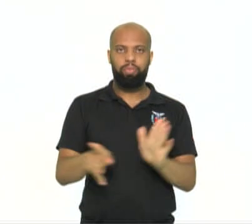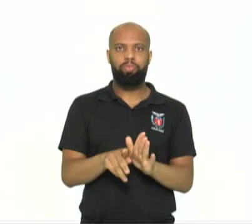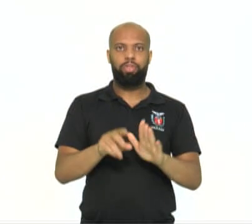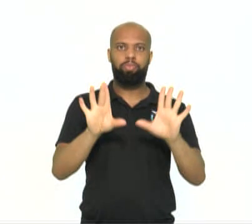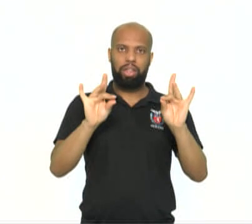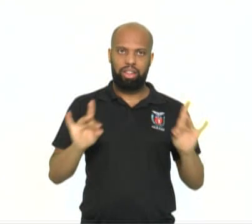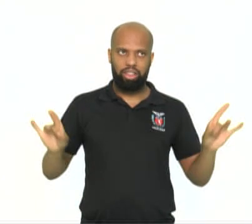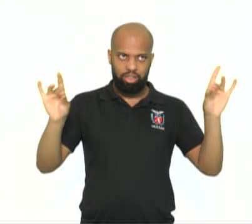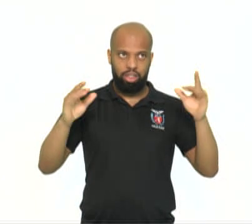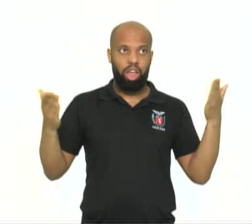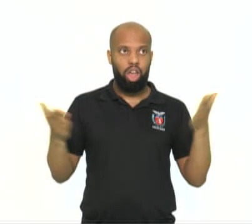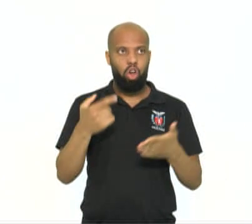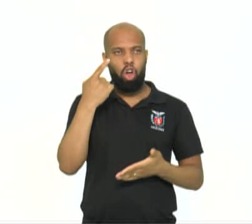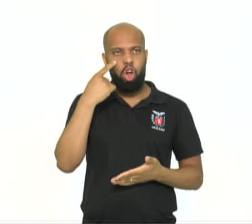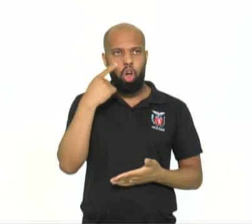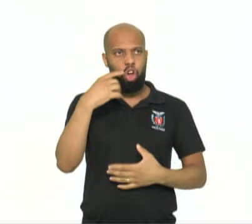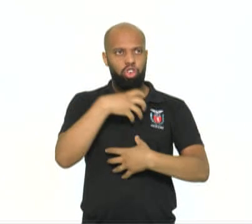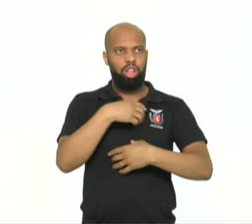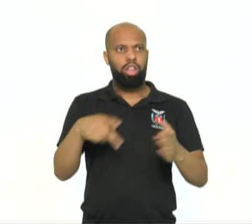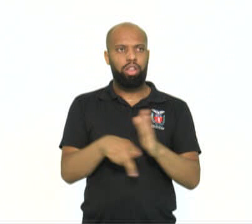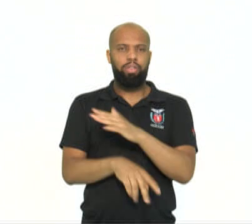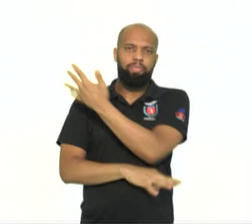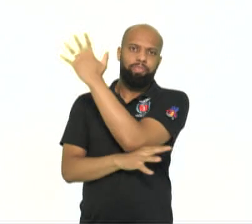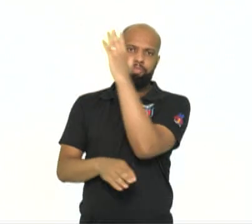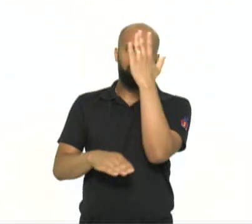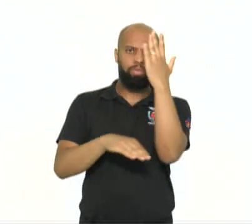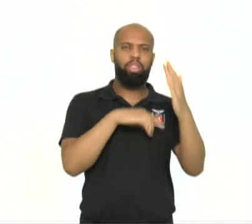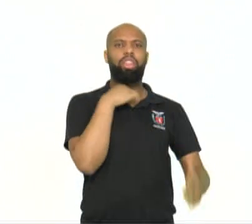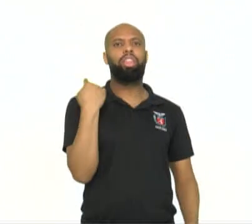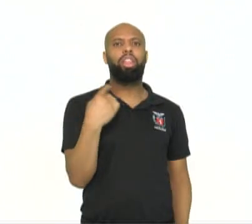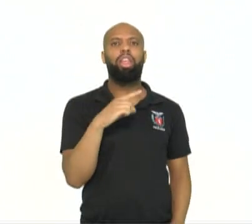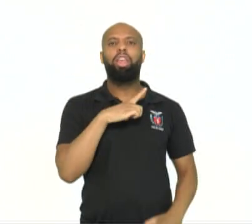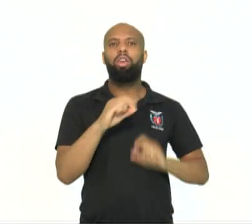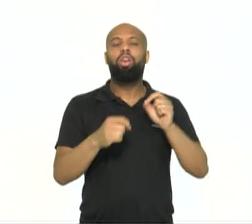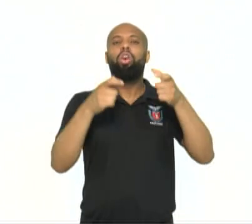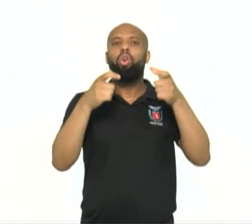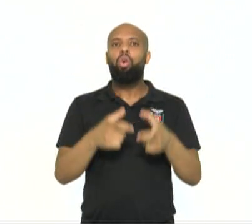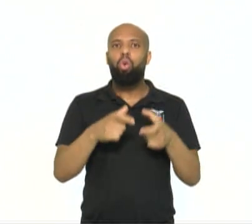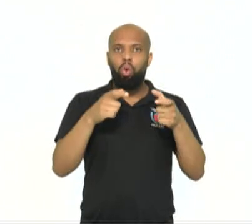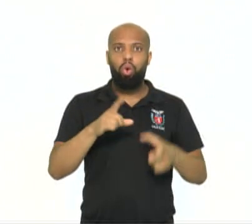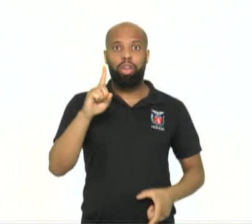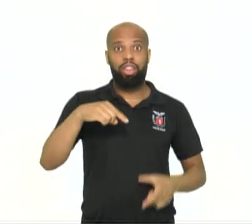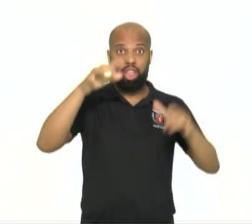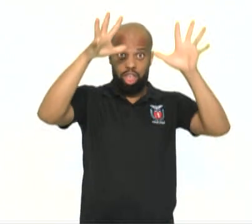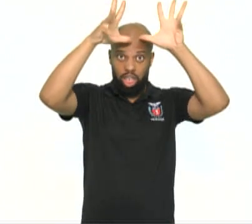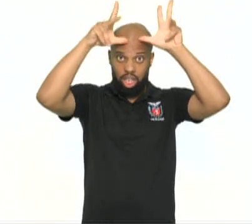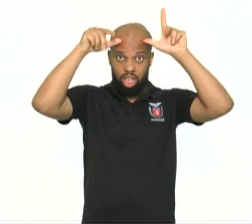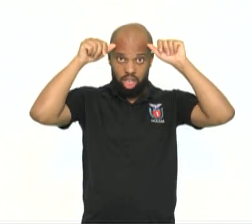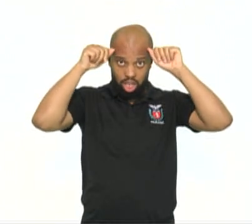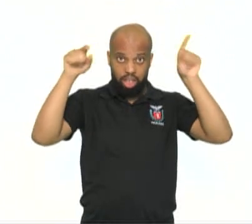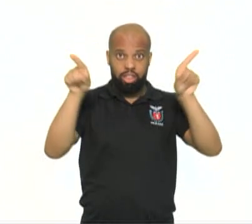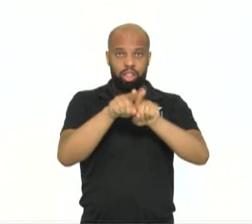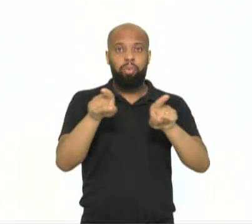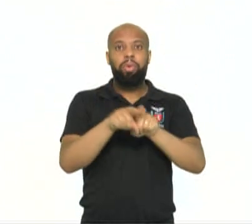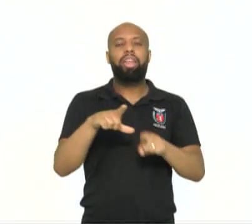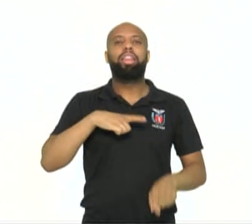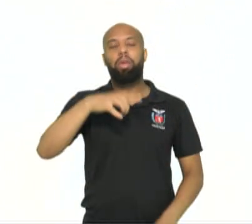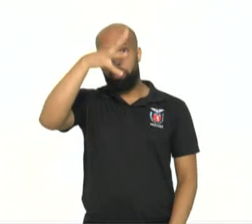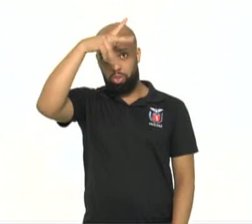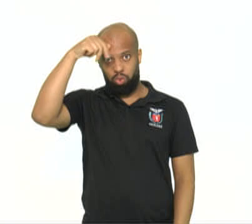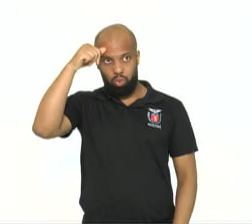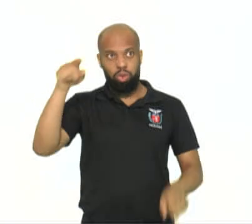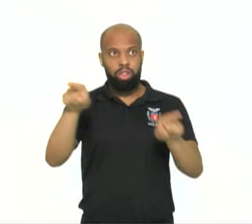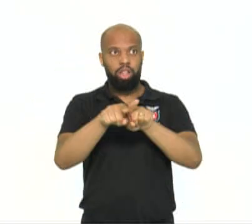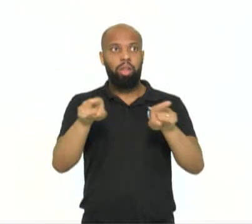do desmatamento que passa aqui, ó, pelo Acre, Rondônia, Mato Grosso e Pará. Esse arco do desmatamento representa ali, ó, 75%